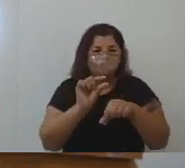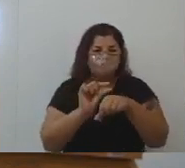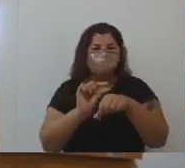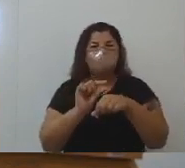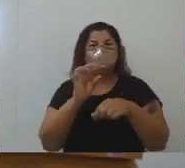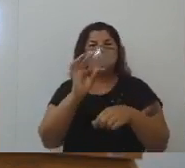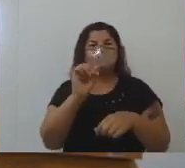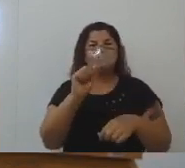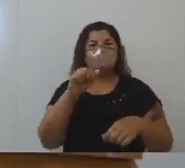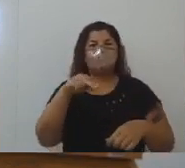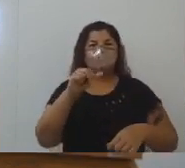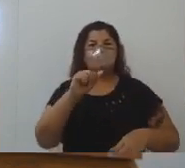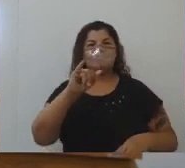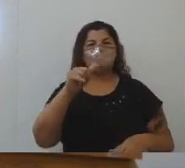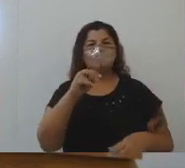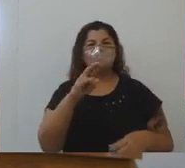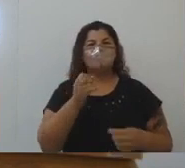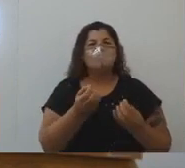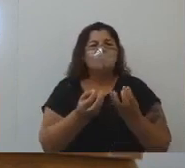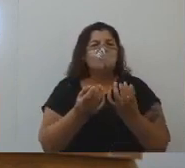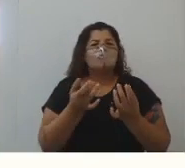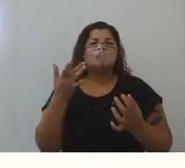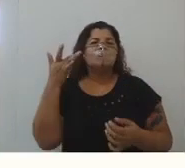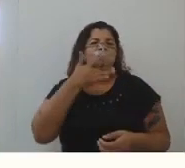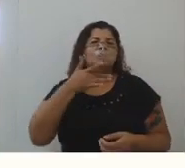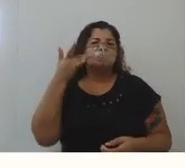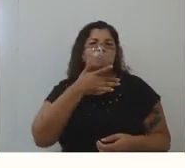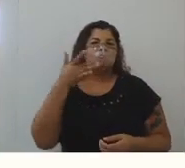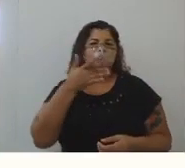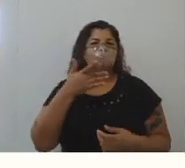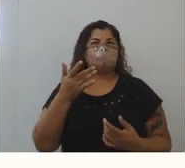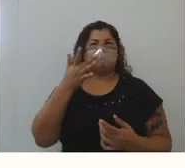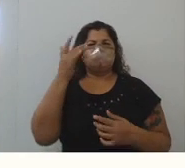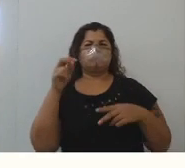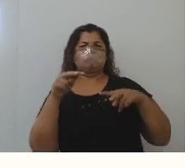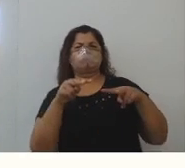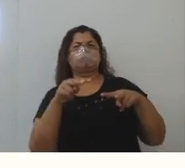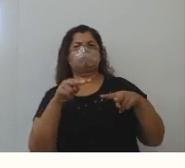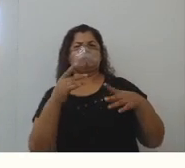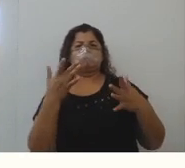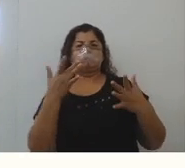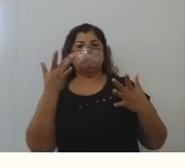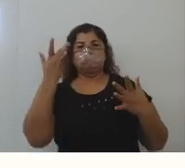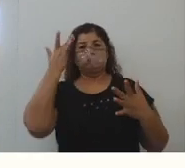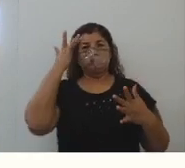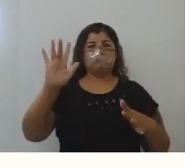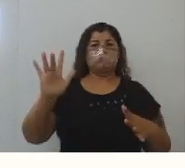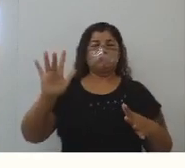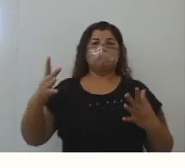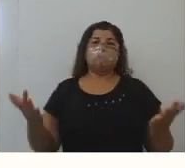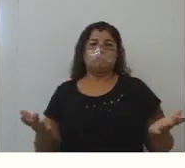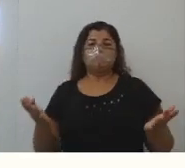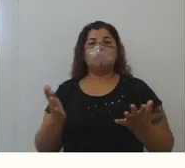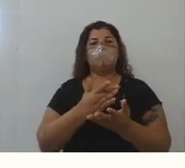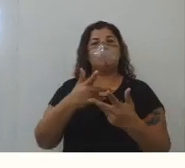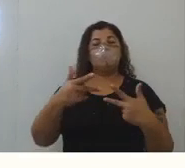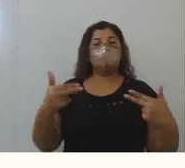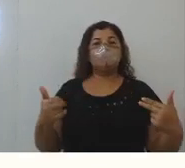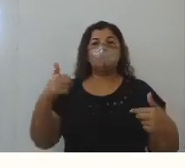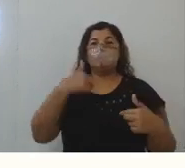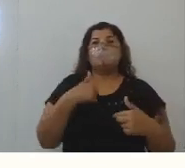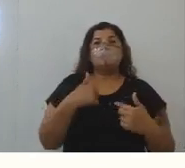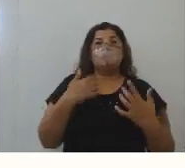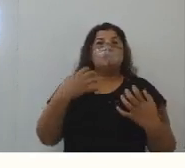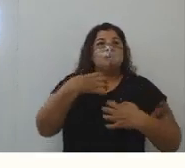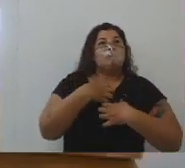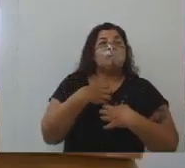seu gosto crocante é realmente saboroso. Ou seja, algumas coisas que para a gente não provoca estranhamento,